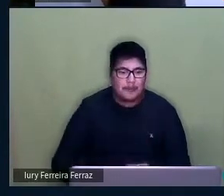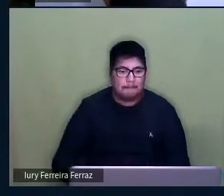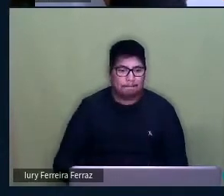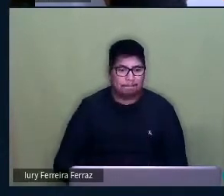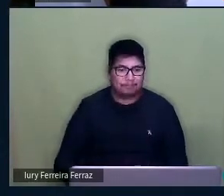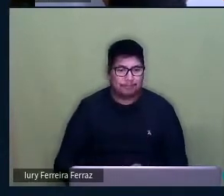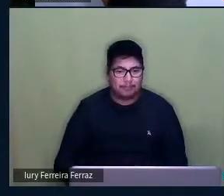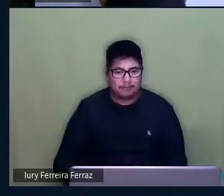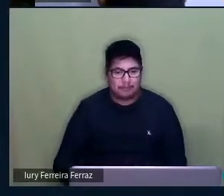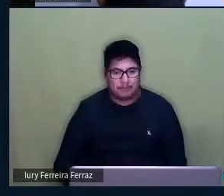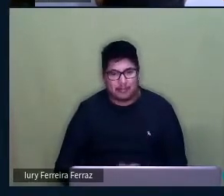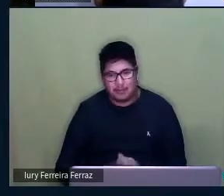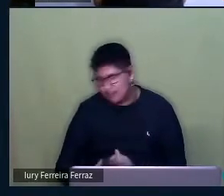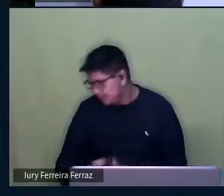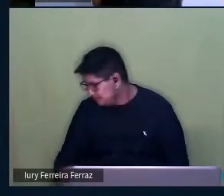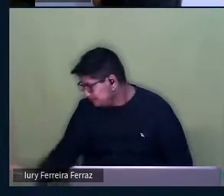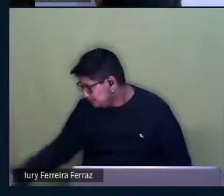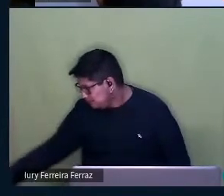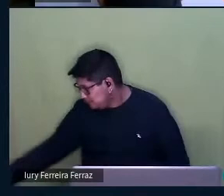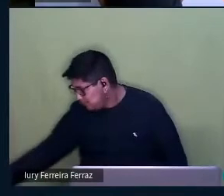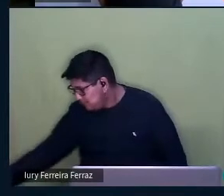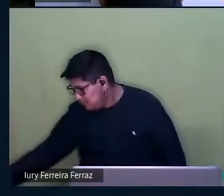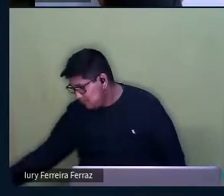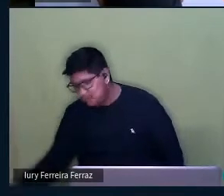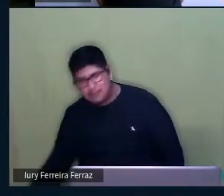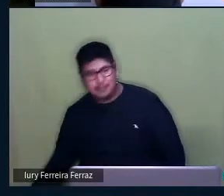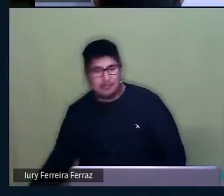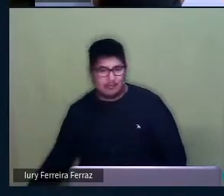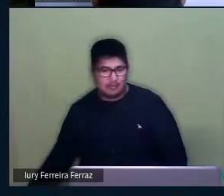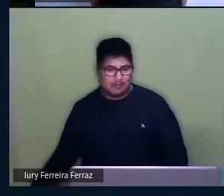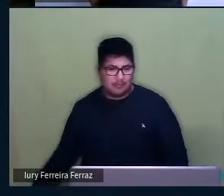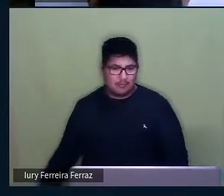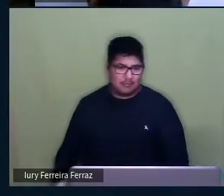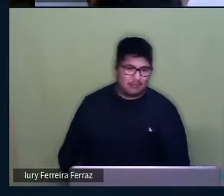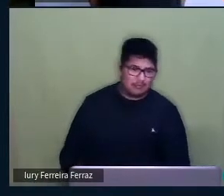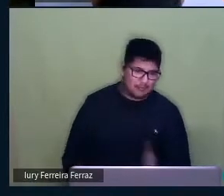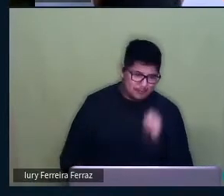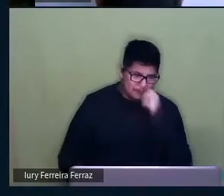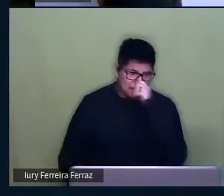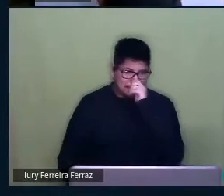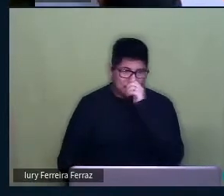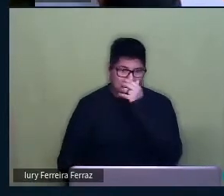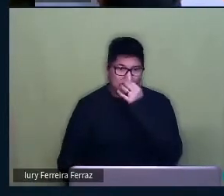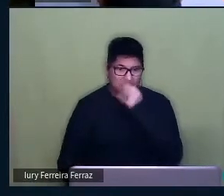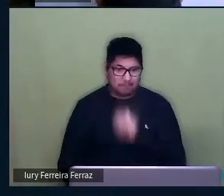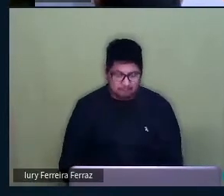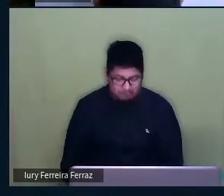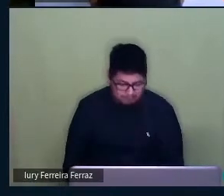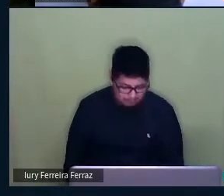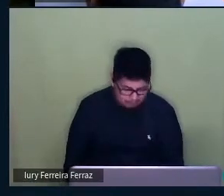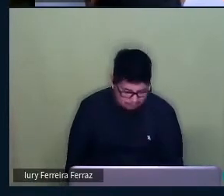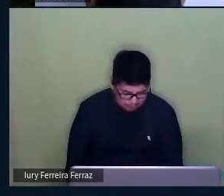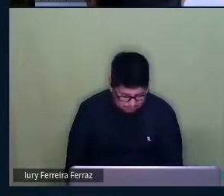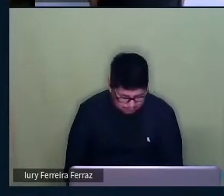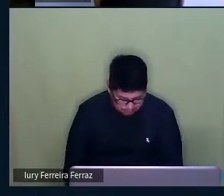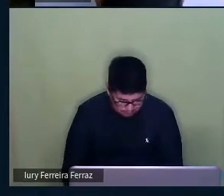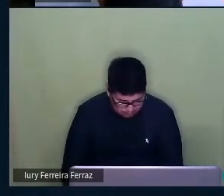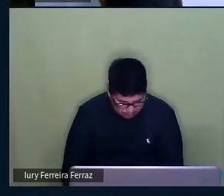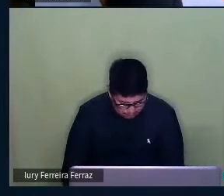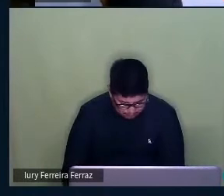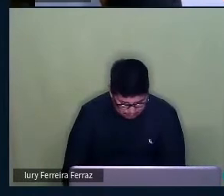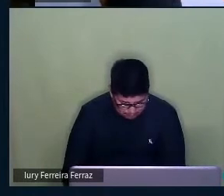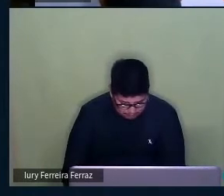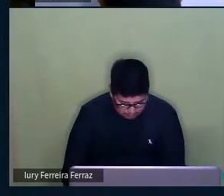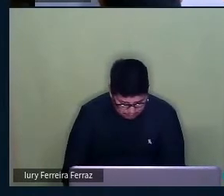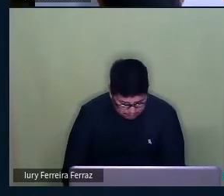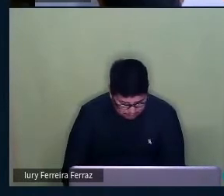pra ele agora. É, essa hora eu gravei exatamente essa hora, que começou a falar da nossa mãe, aí eu já tava engatilhado